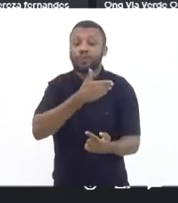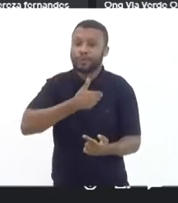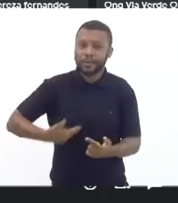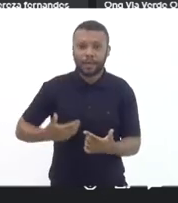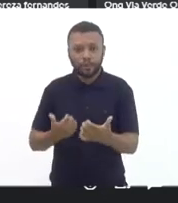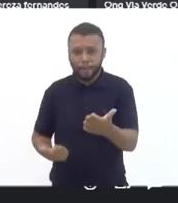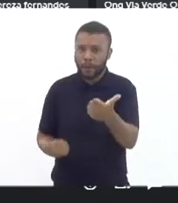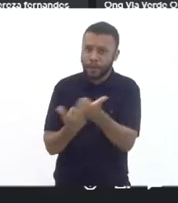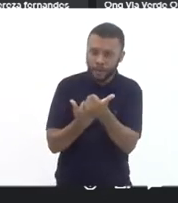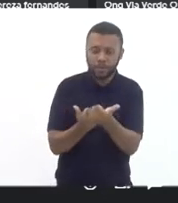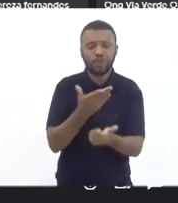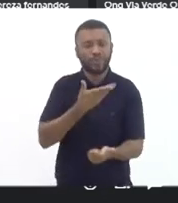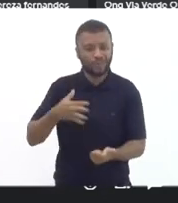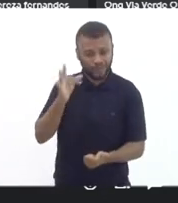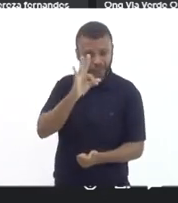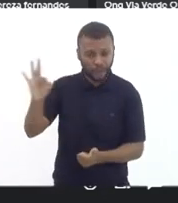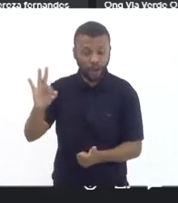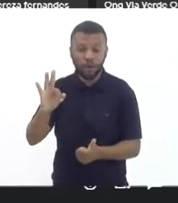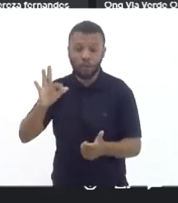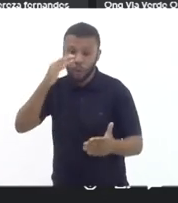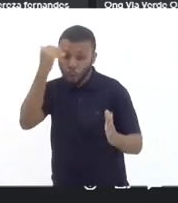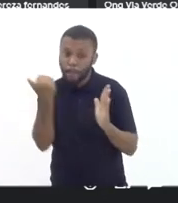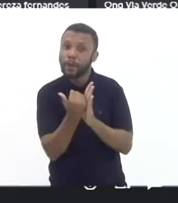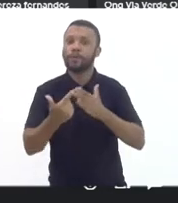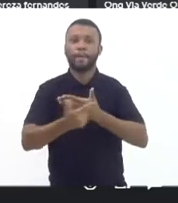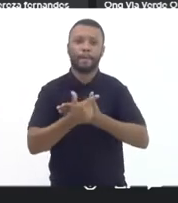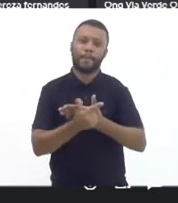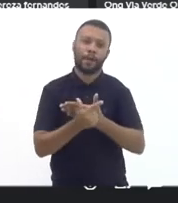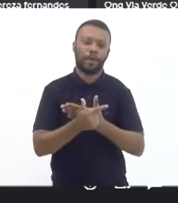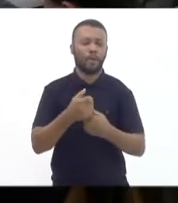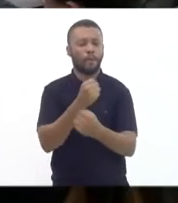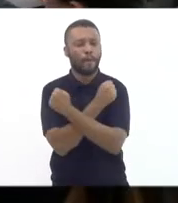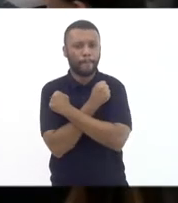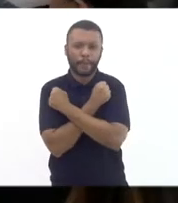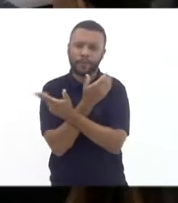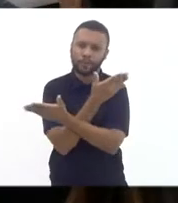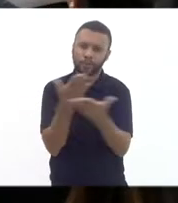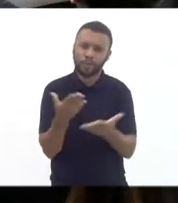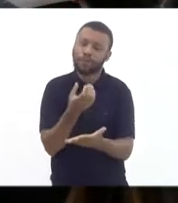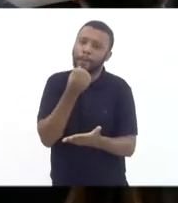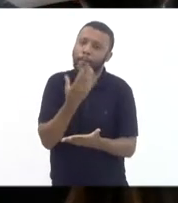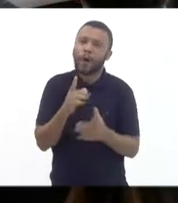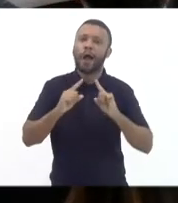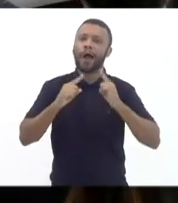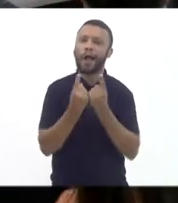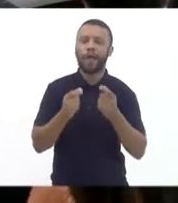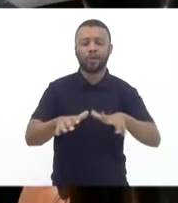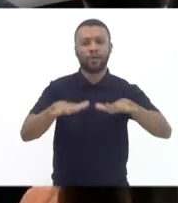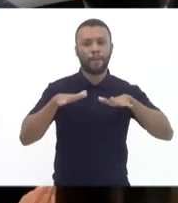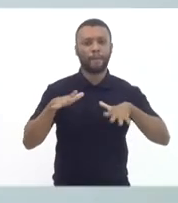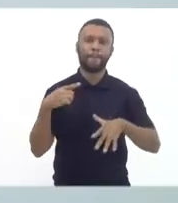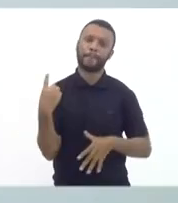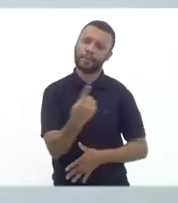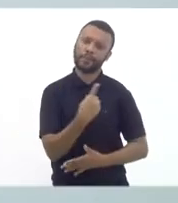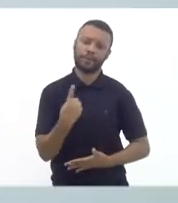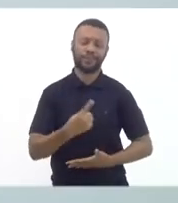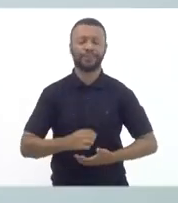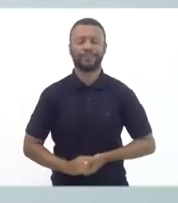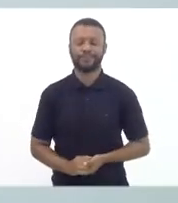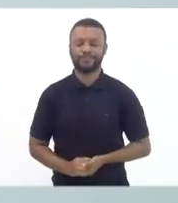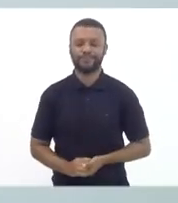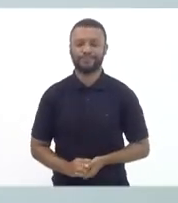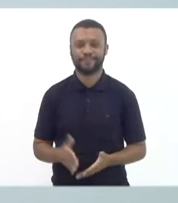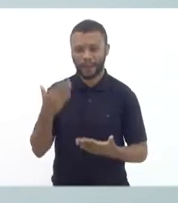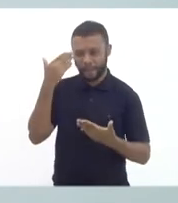papel. Um abraço a todos e uma bela audiência para a gente. Deputado. Obrigado, Daniel.